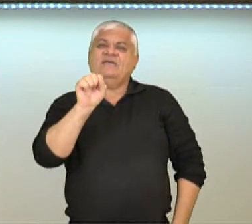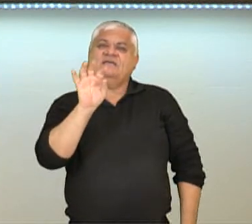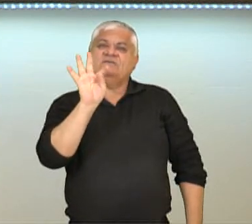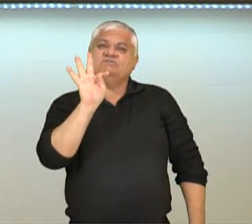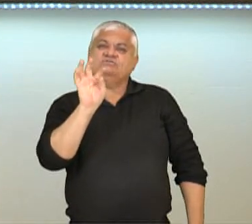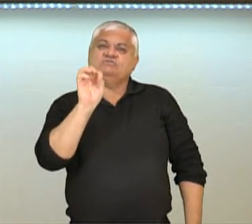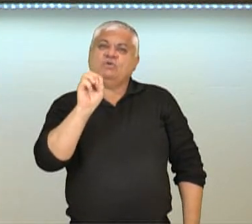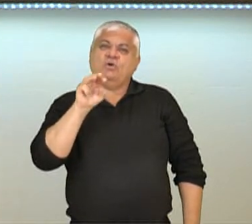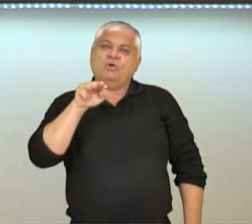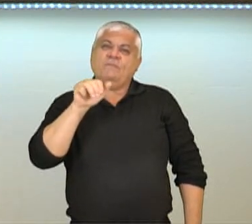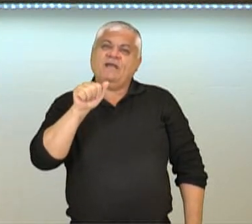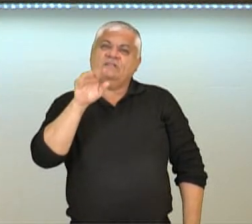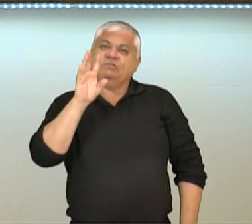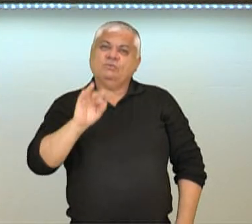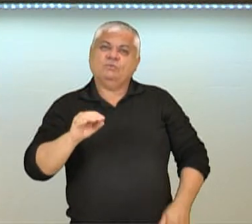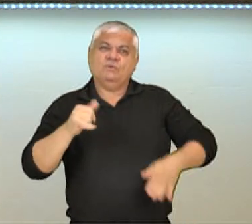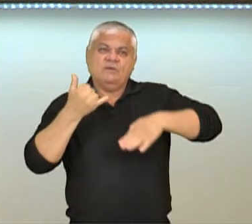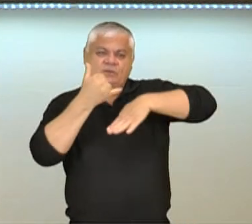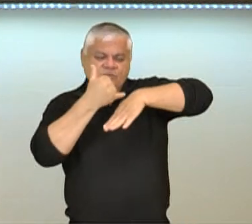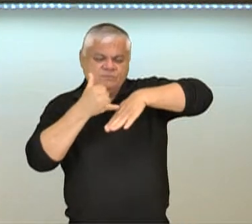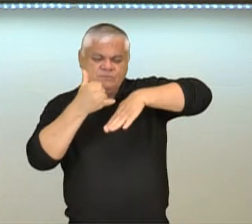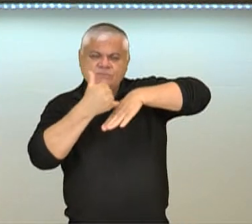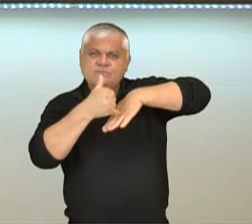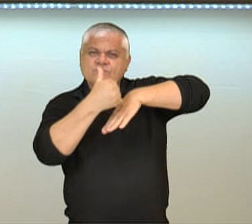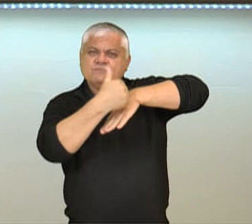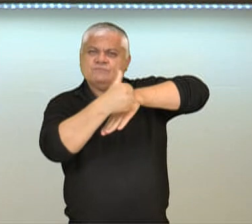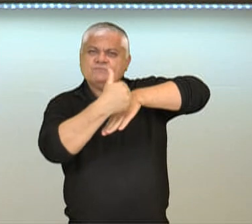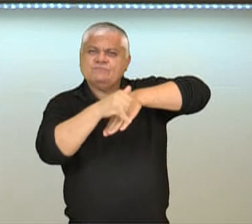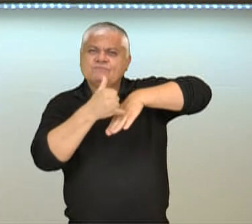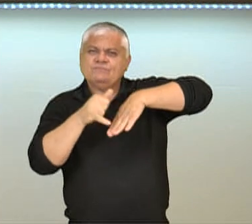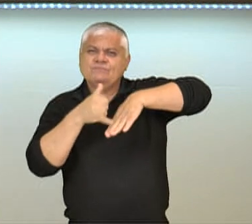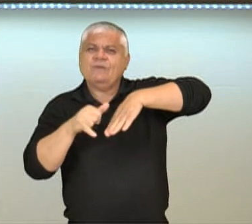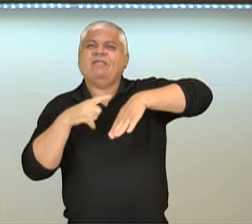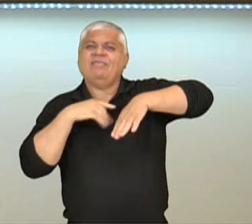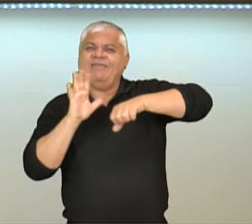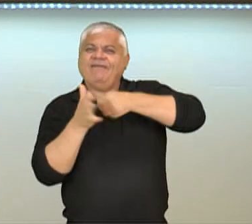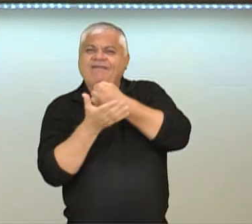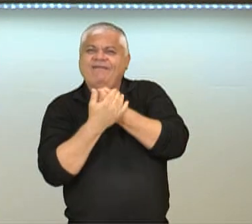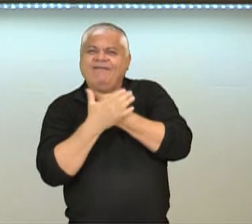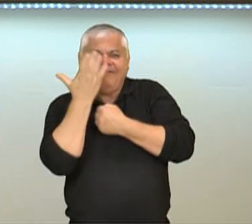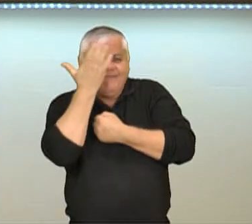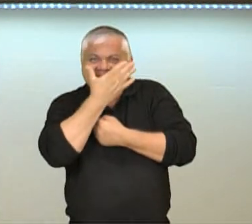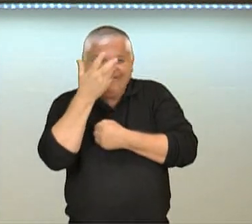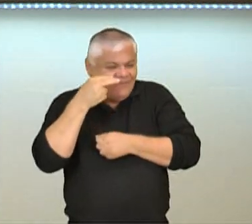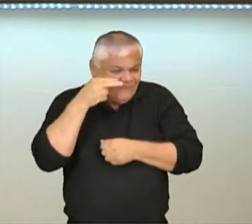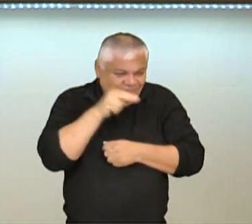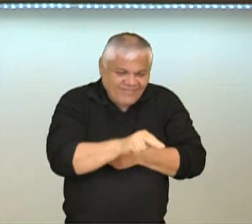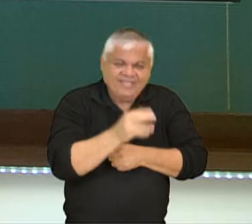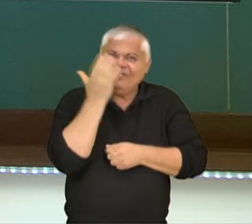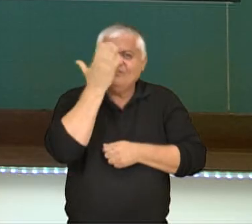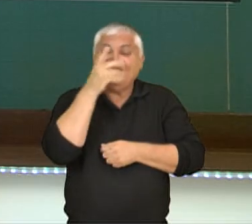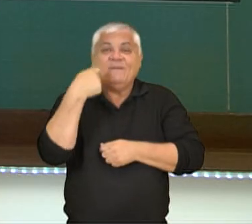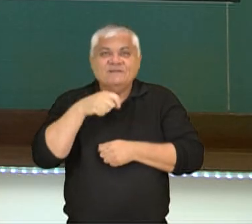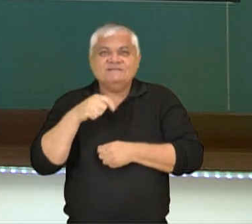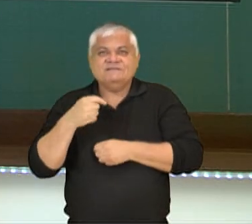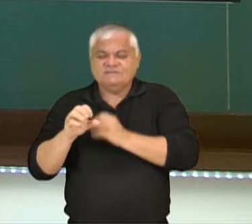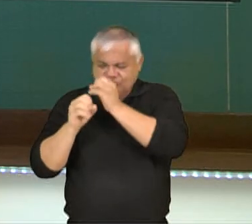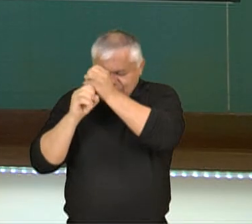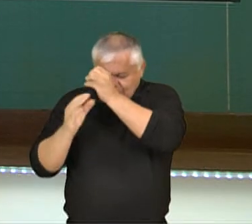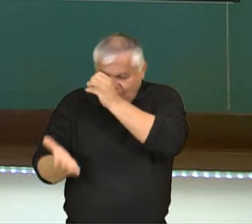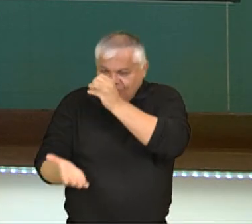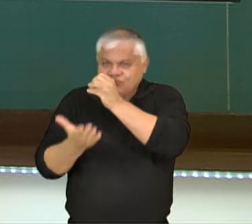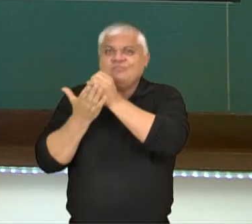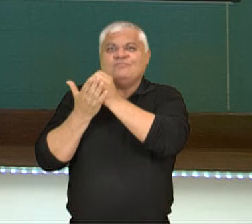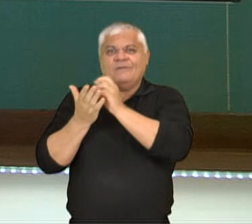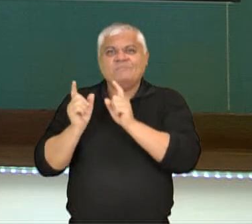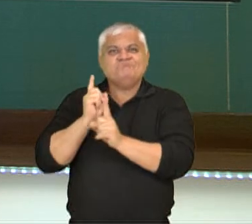bela, né? Uma planta rica de regiões ali com funções específicas e dentro dessas regiões ainda nós encontramos